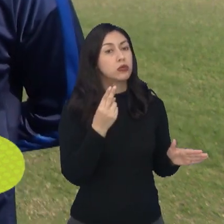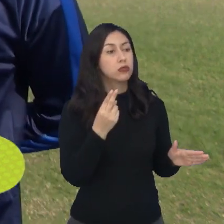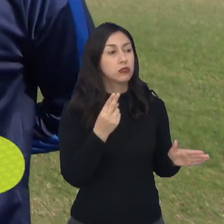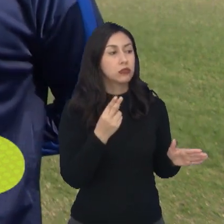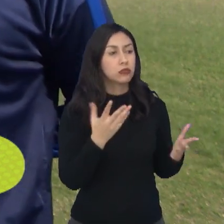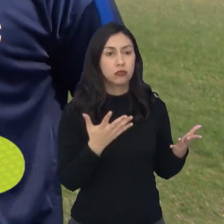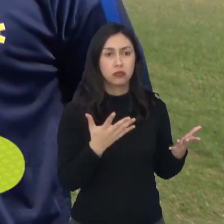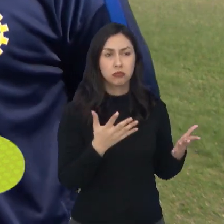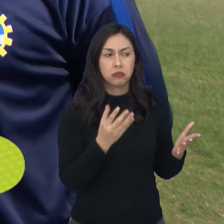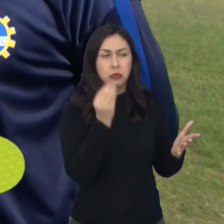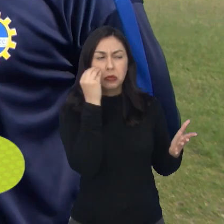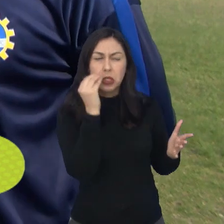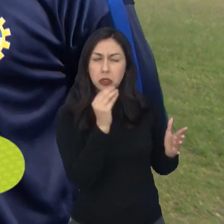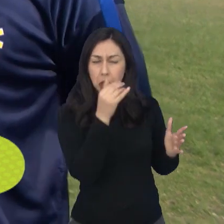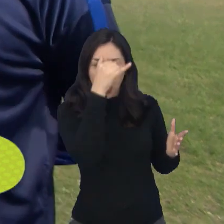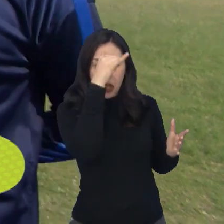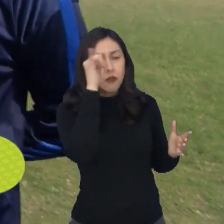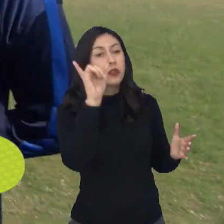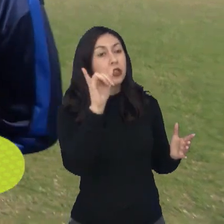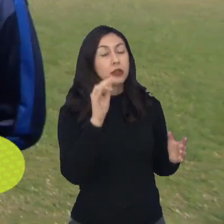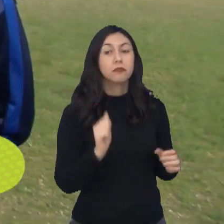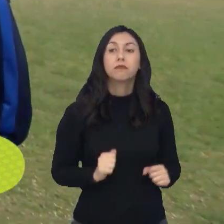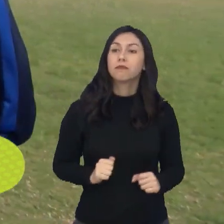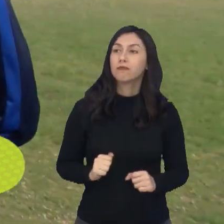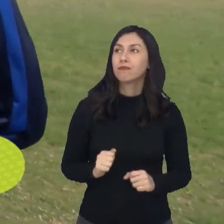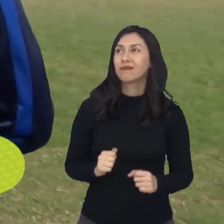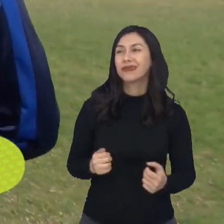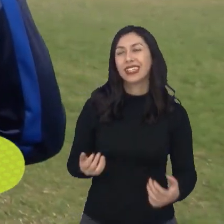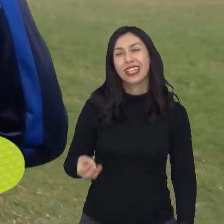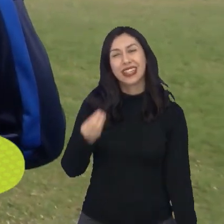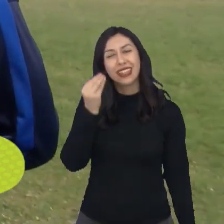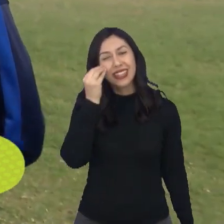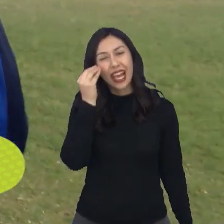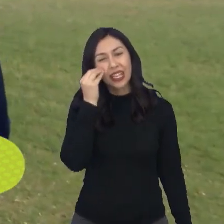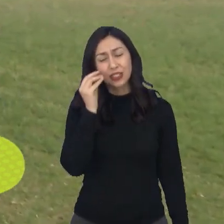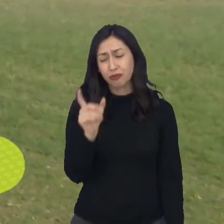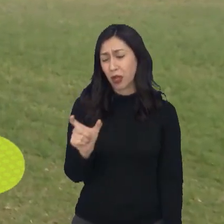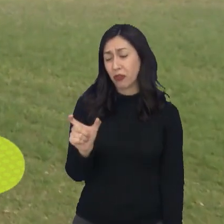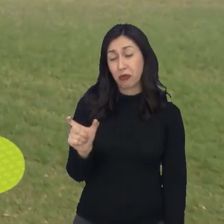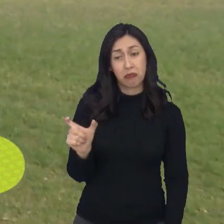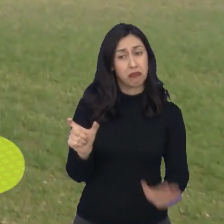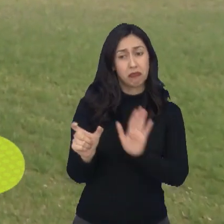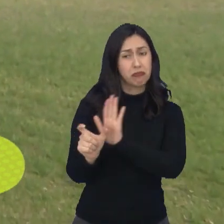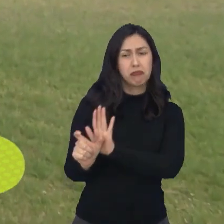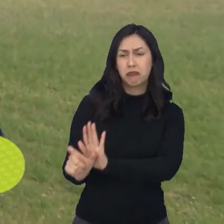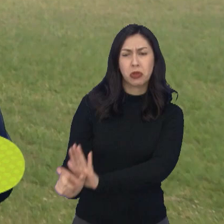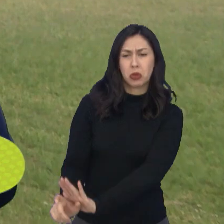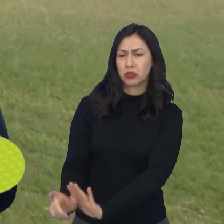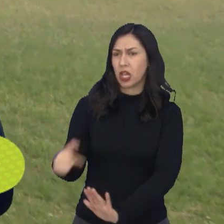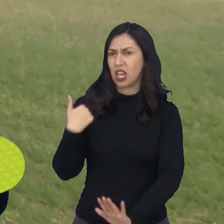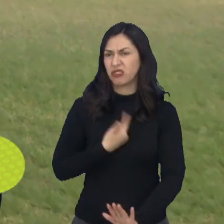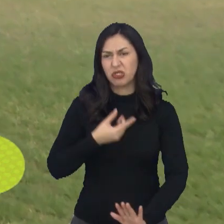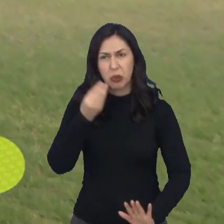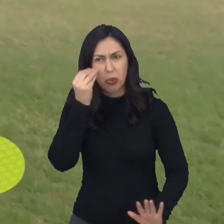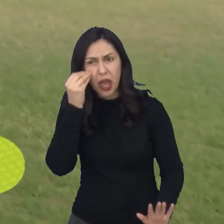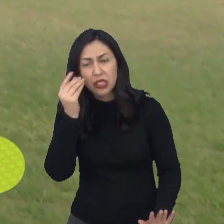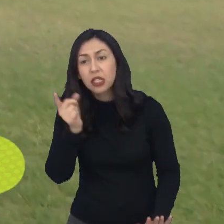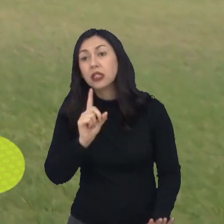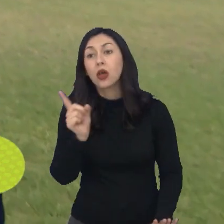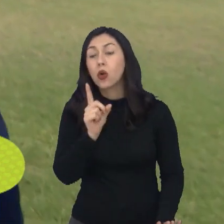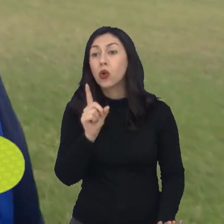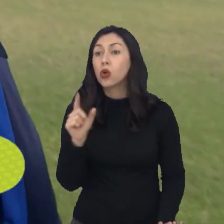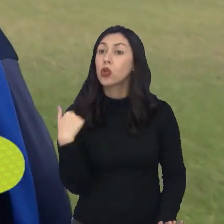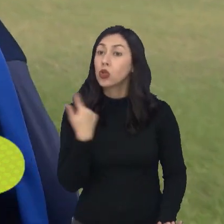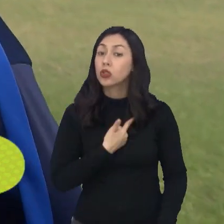não costuma fazer muito teste? Não, teste é uma palavra, na minha opinião, errada, né? Acho que aqui a gente não faz teste, aqui a gente coloca